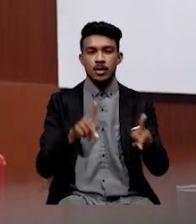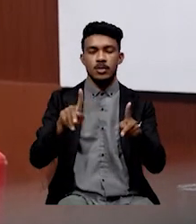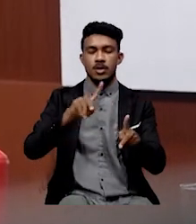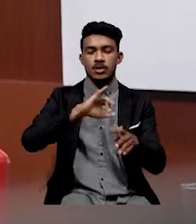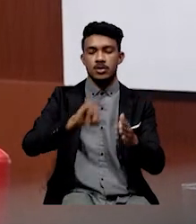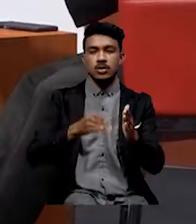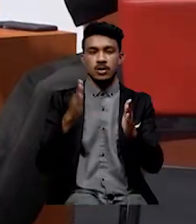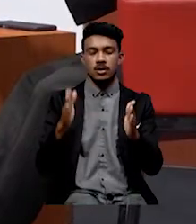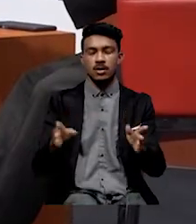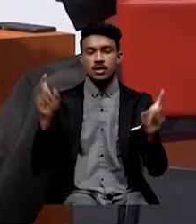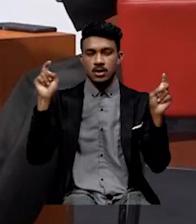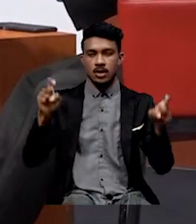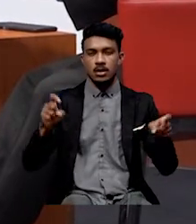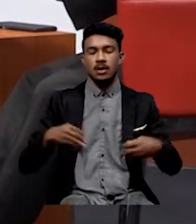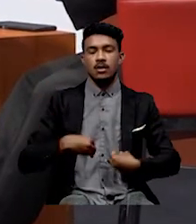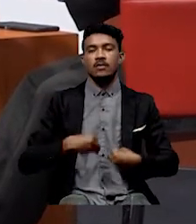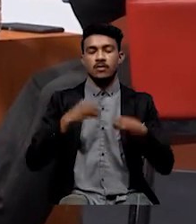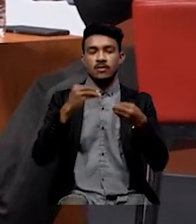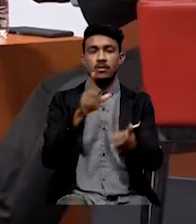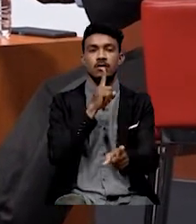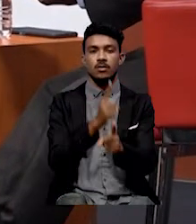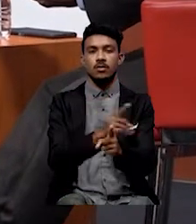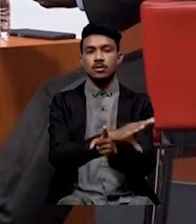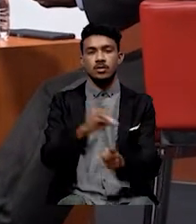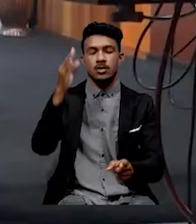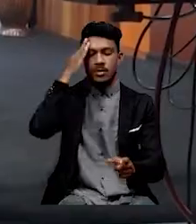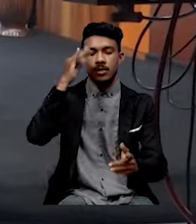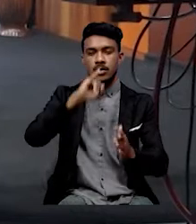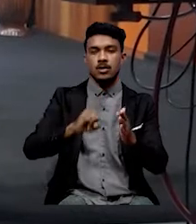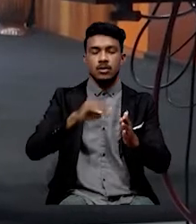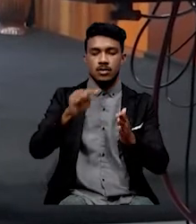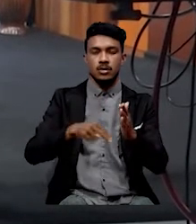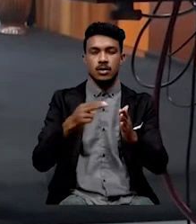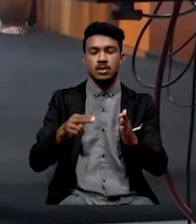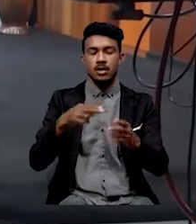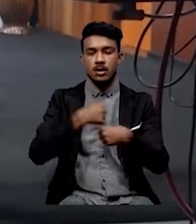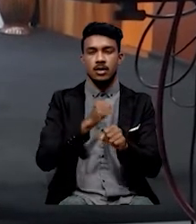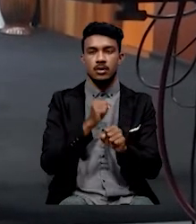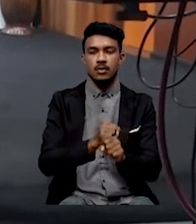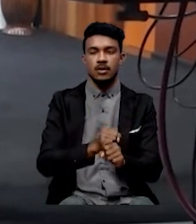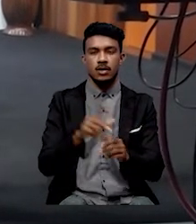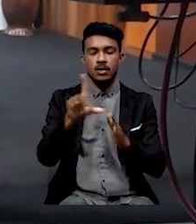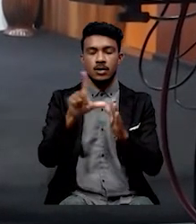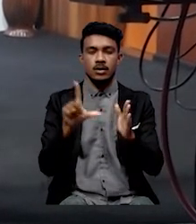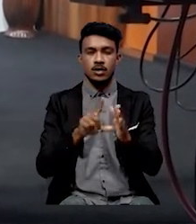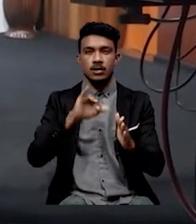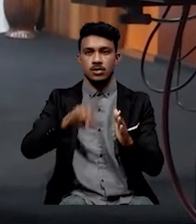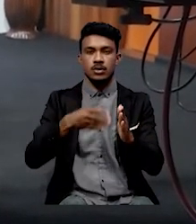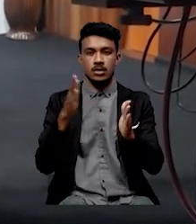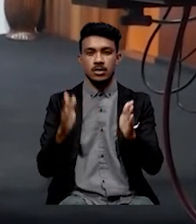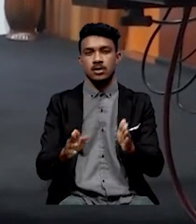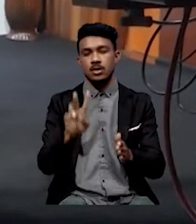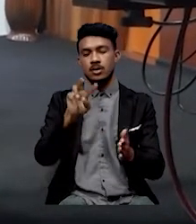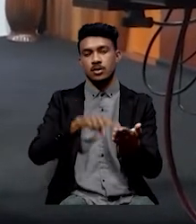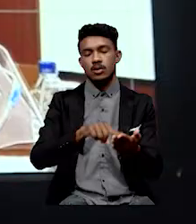social tem que distinguir facto Sira, na opinião e a notícia larang, no derractur e a código ética jornalística ponto rua.